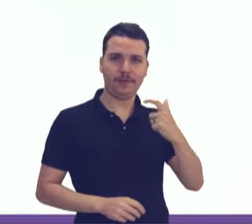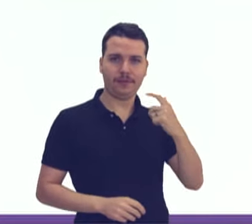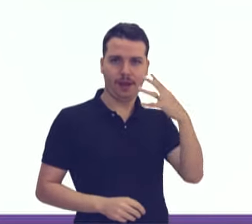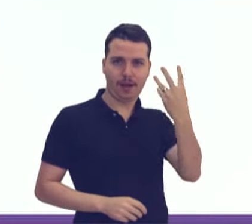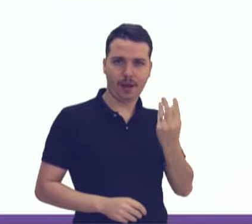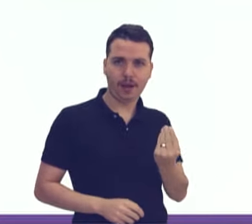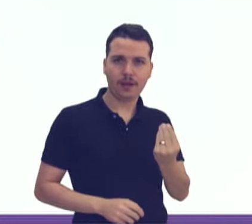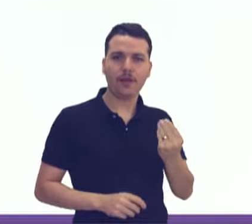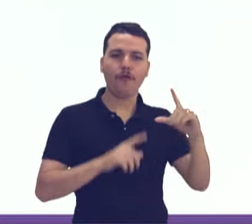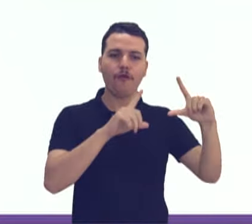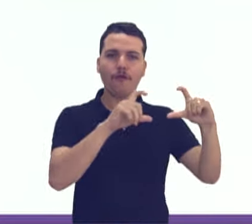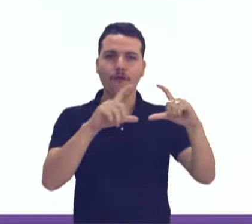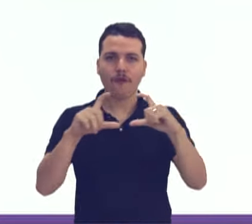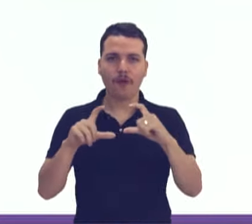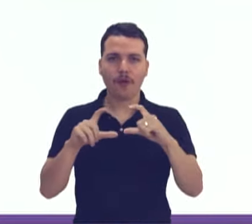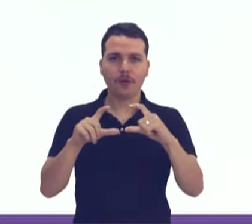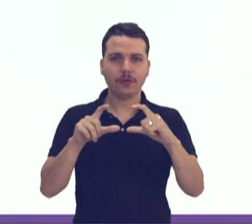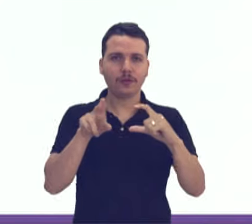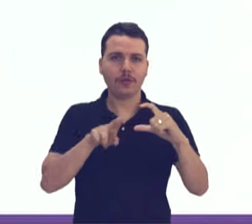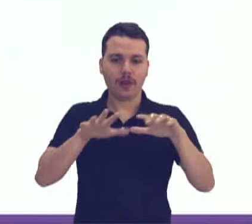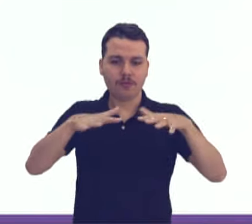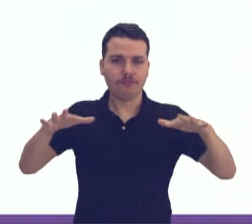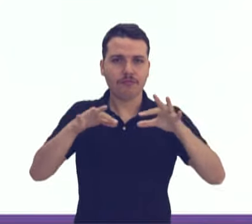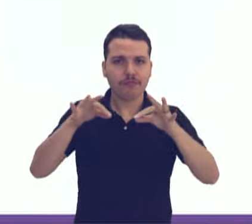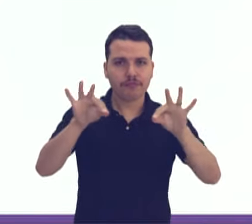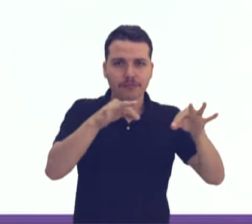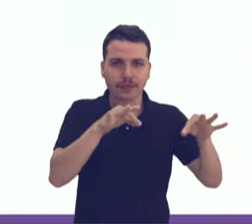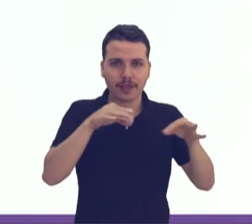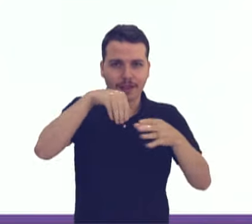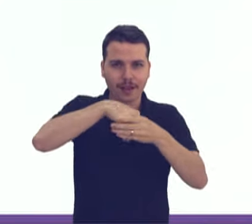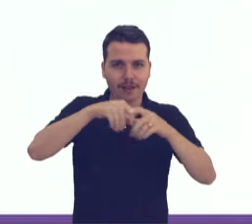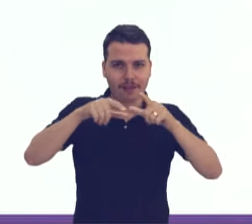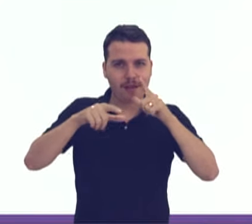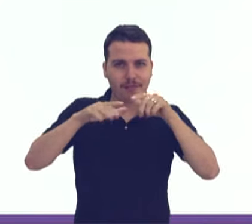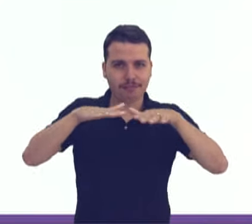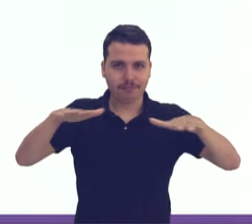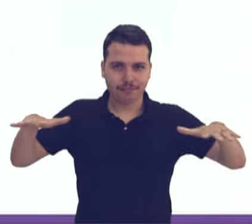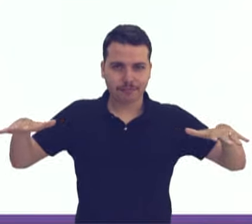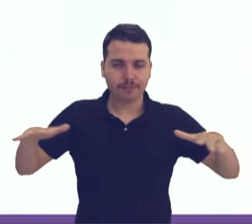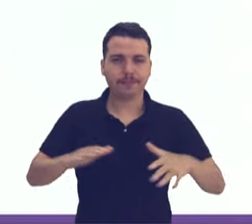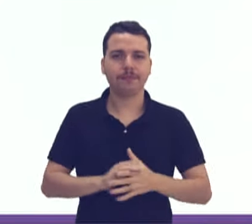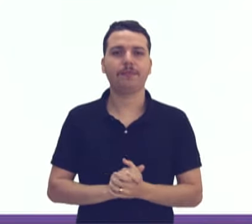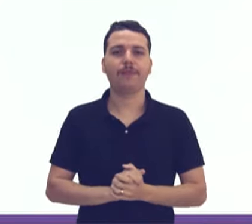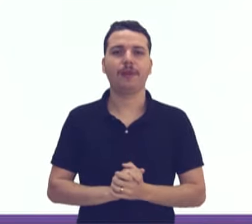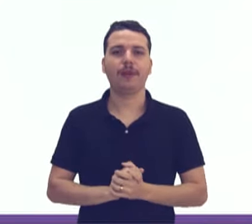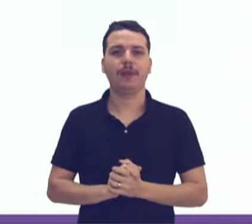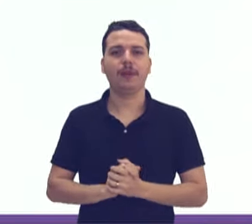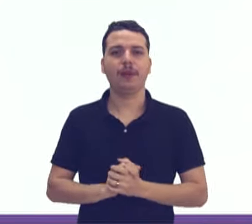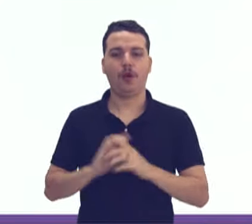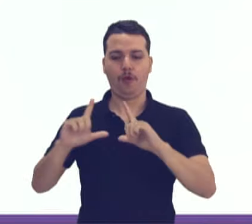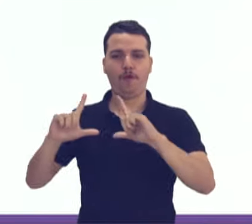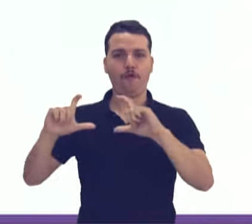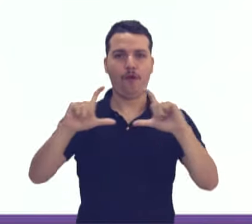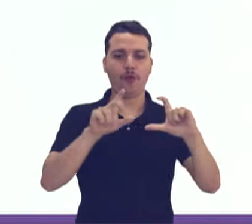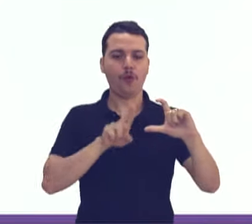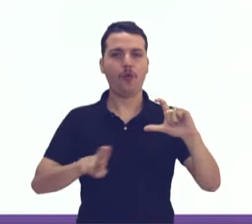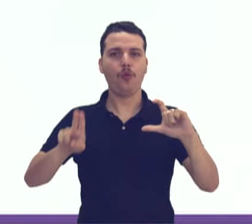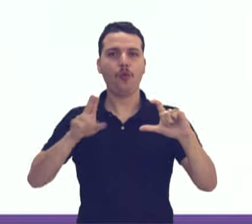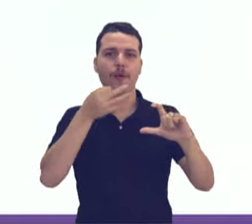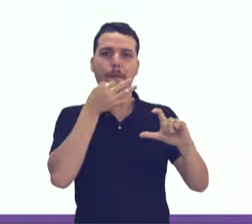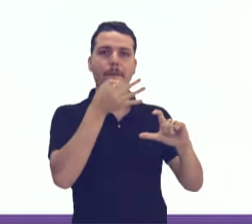fotos de microplásticos naqueles resíduos que ficam no mar fotografia como crítica social